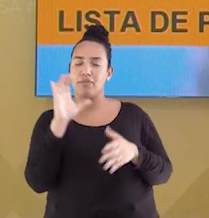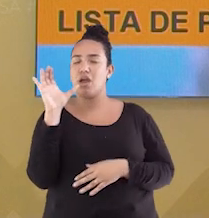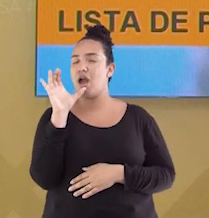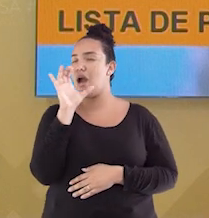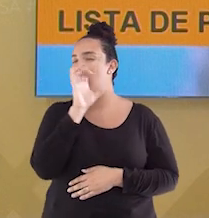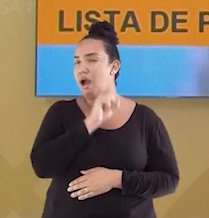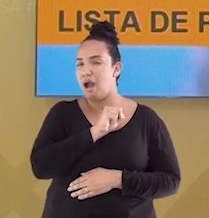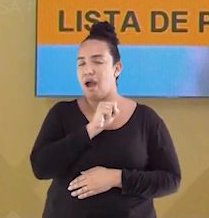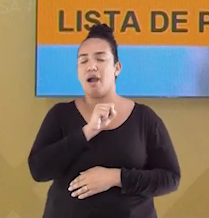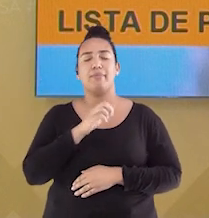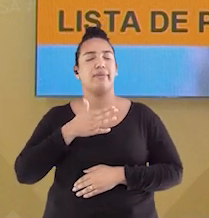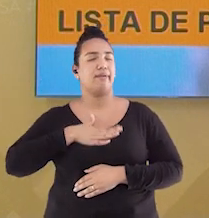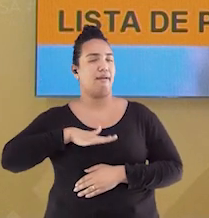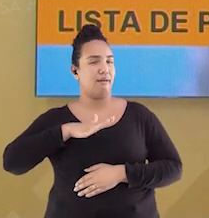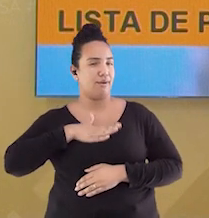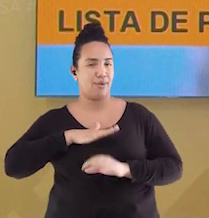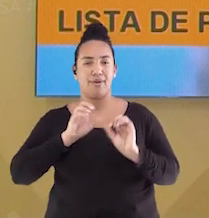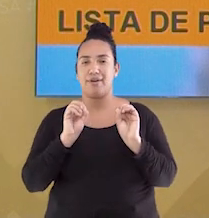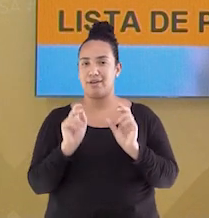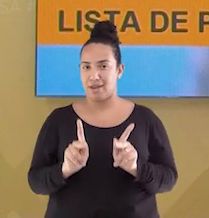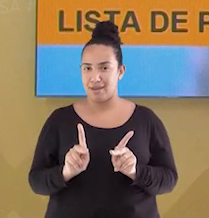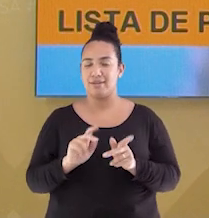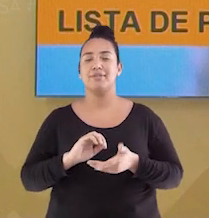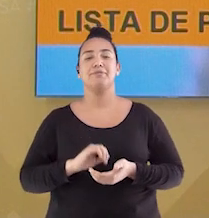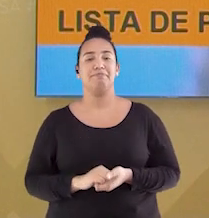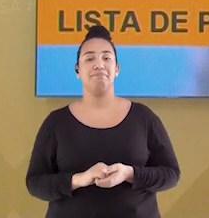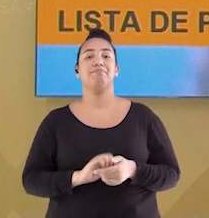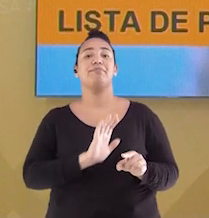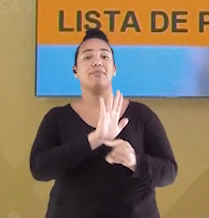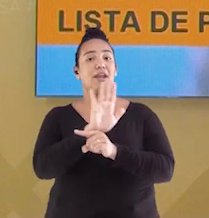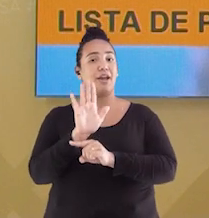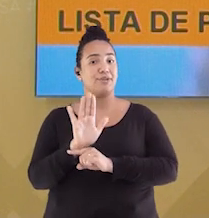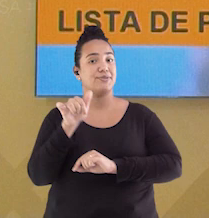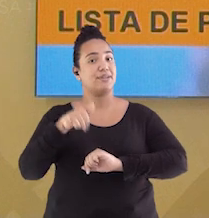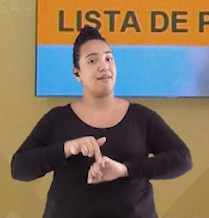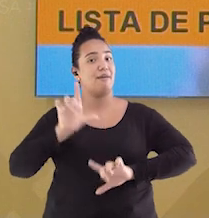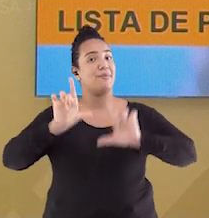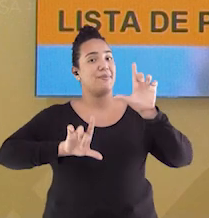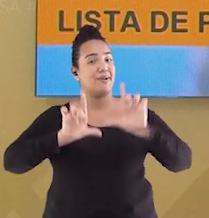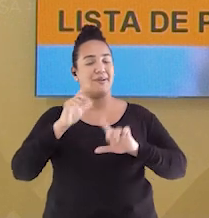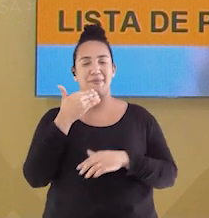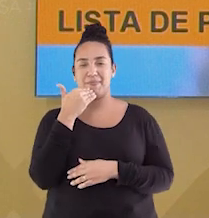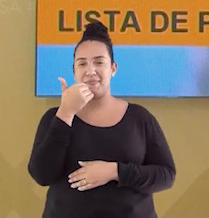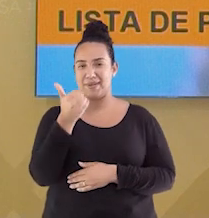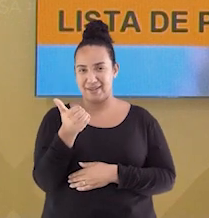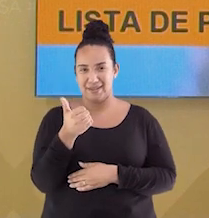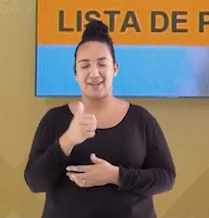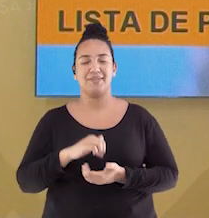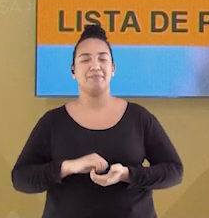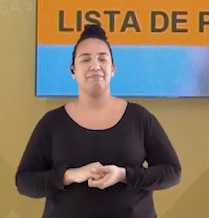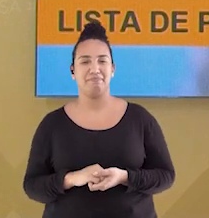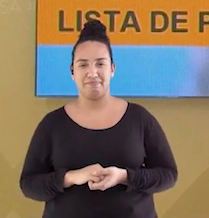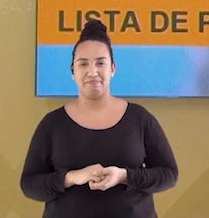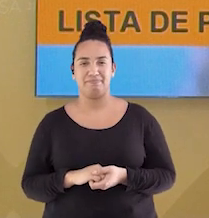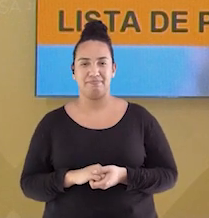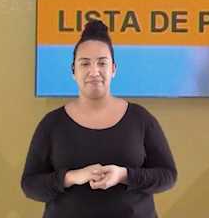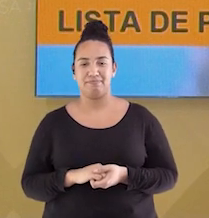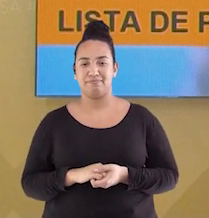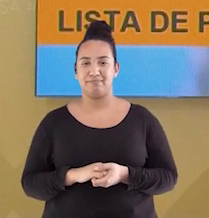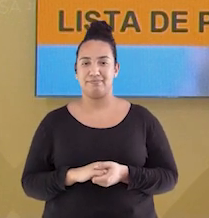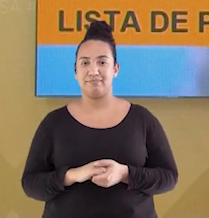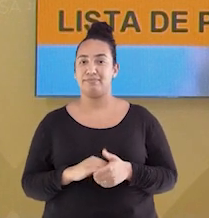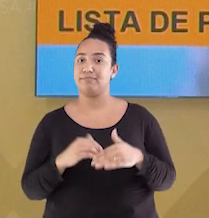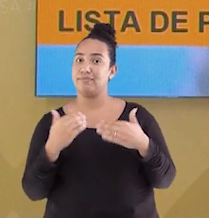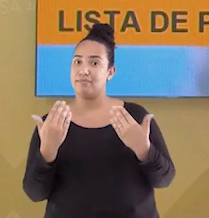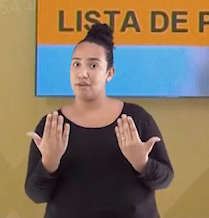ficar tranquilos. Isso nos ajuda muito a melhorar nosso programa a cada dia. Então, deem essa força